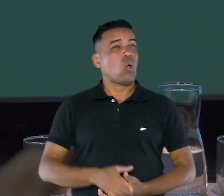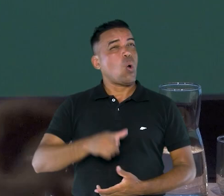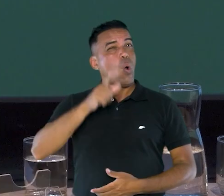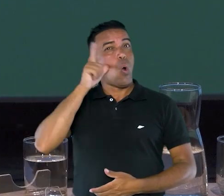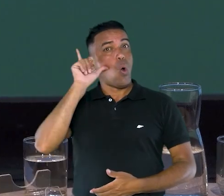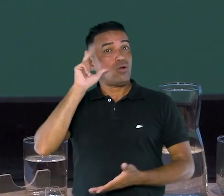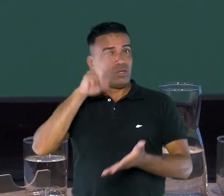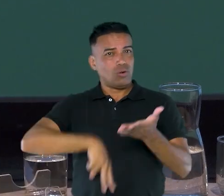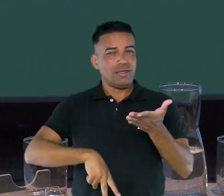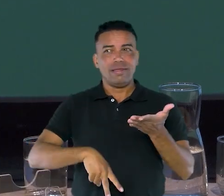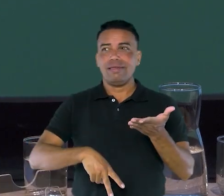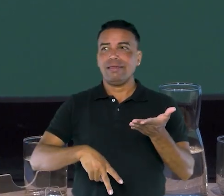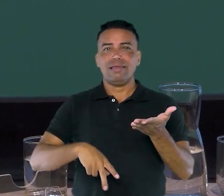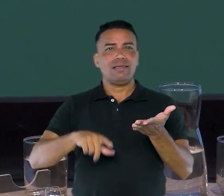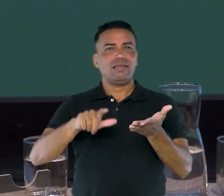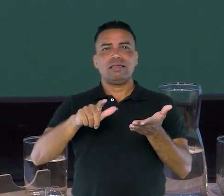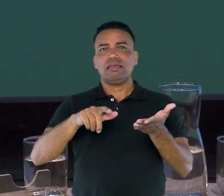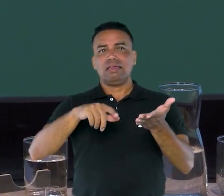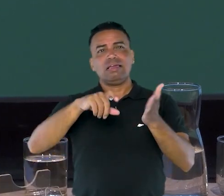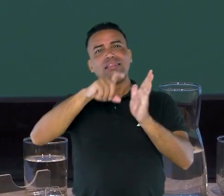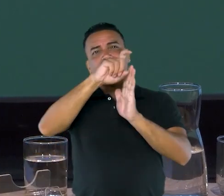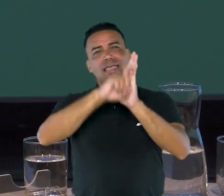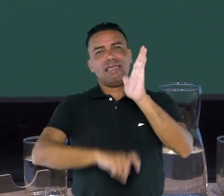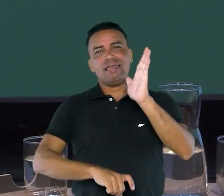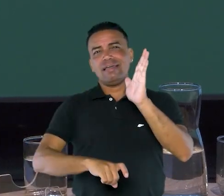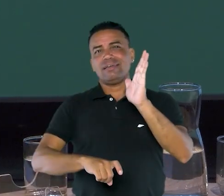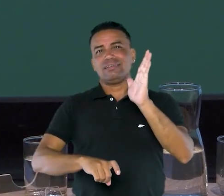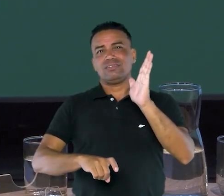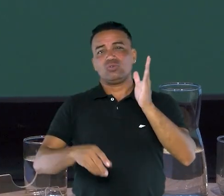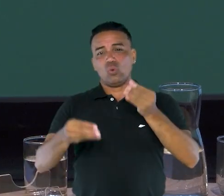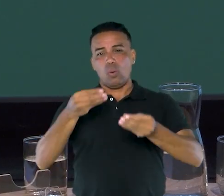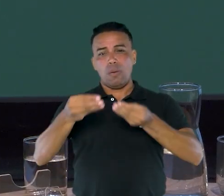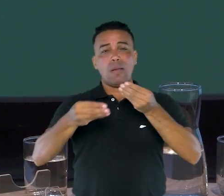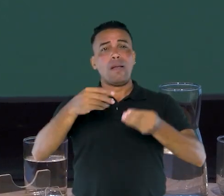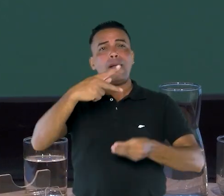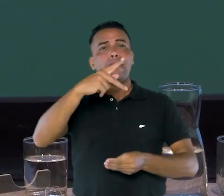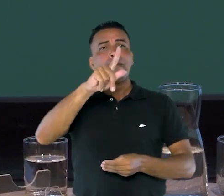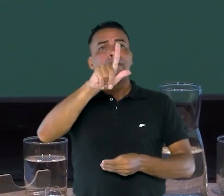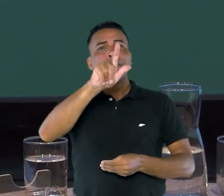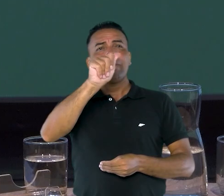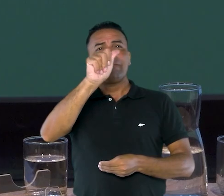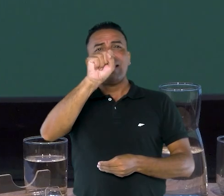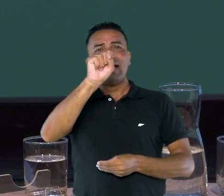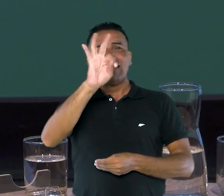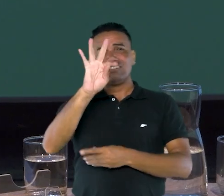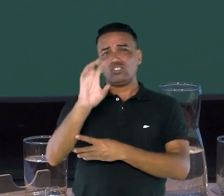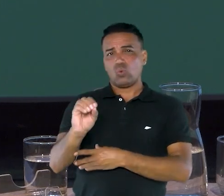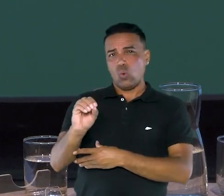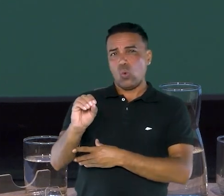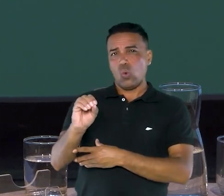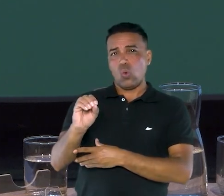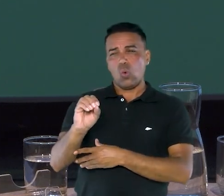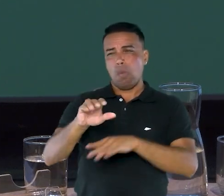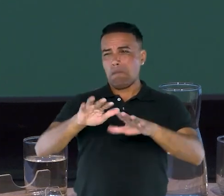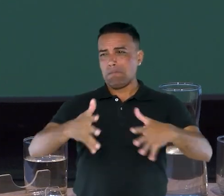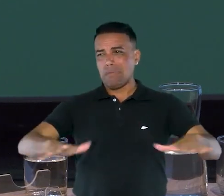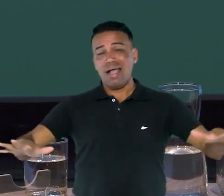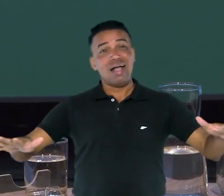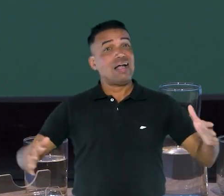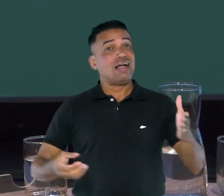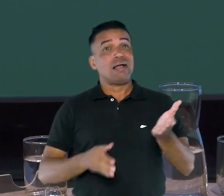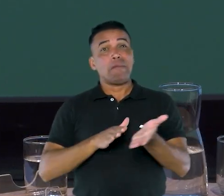Eu li ontem uma matéria, longa matéria sobre plástico e nanoplástico, não sei se eu estava no mar. É